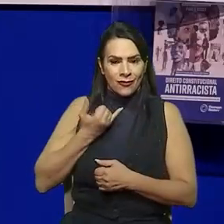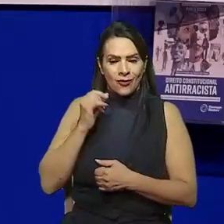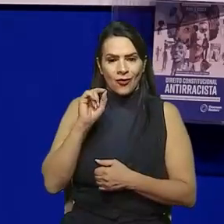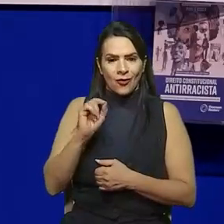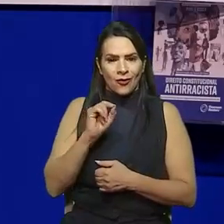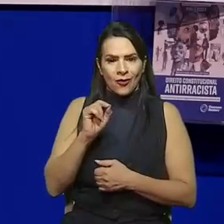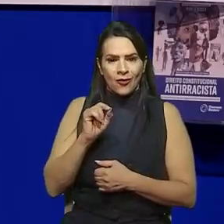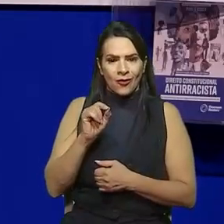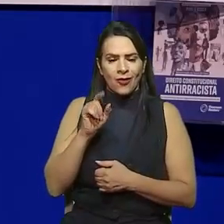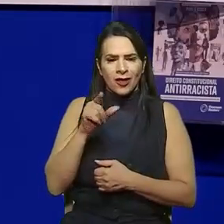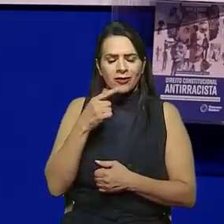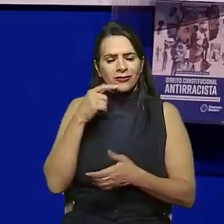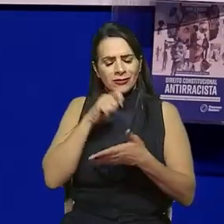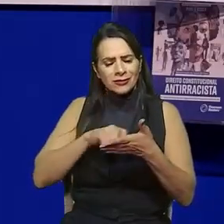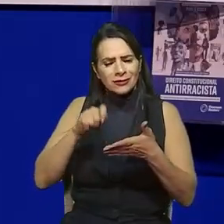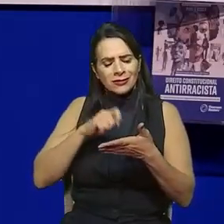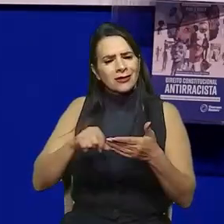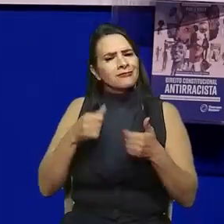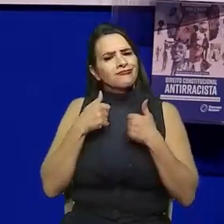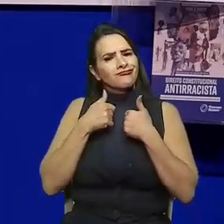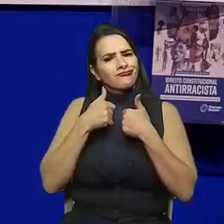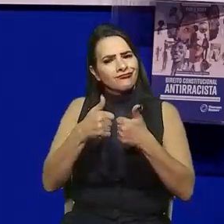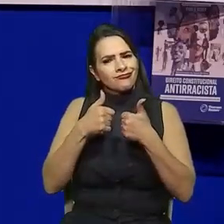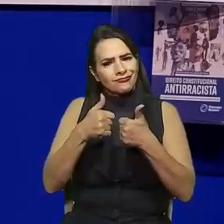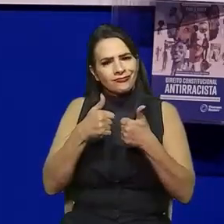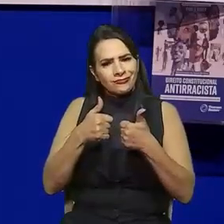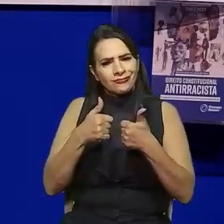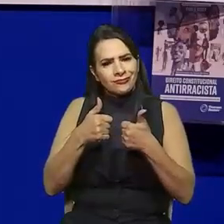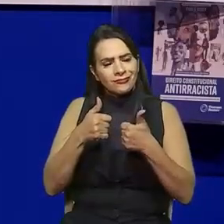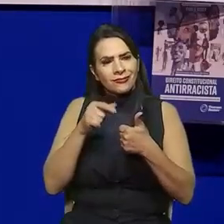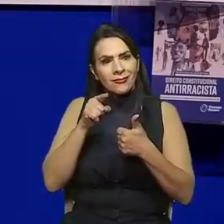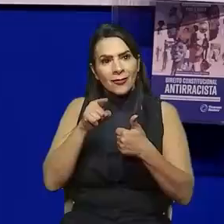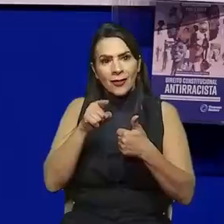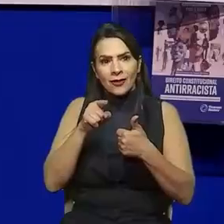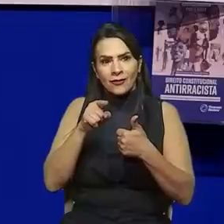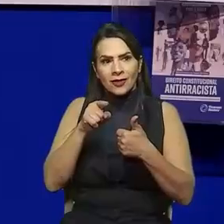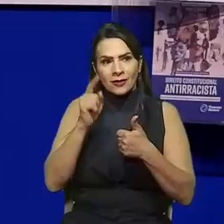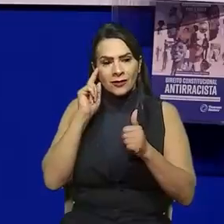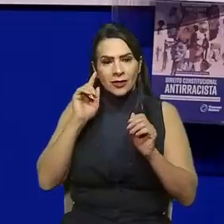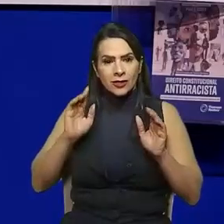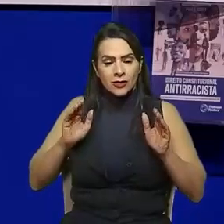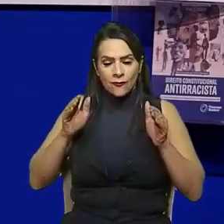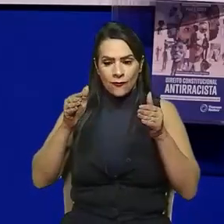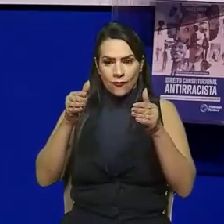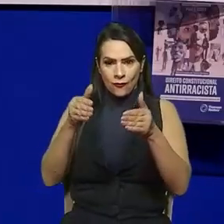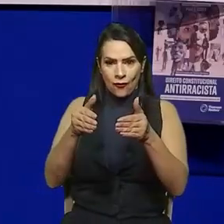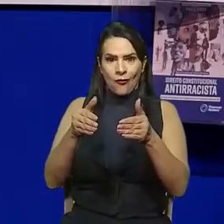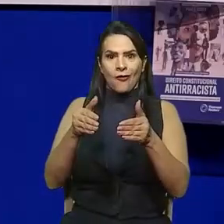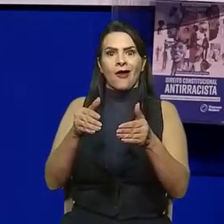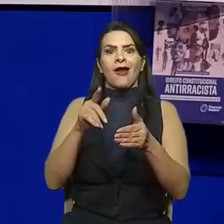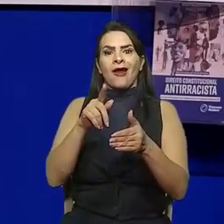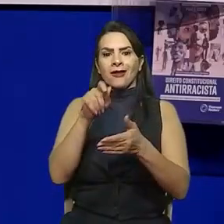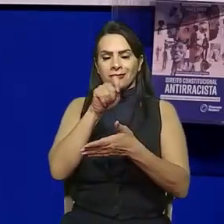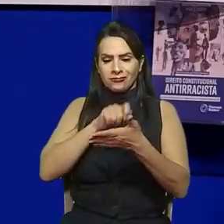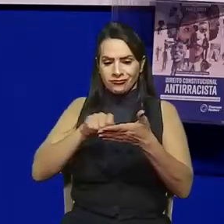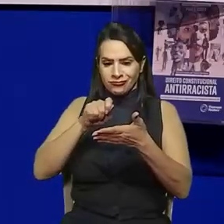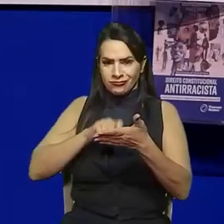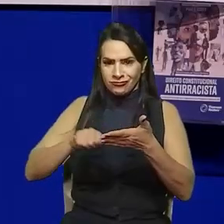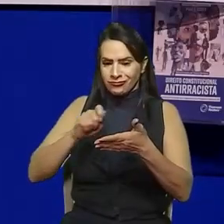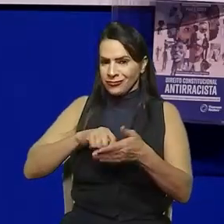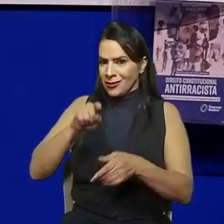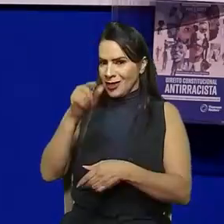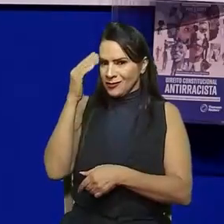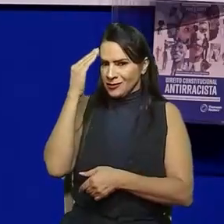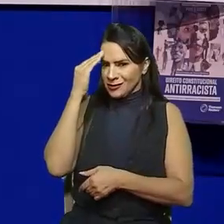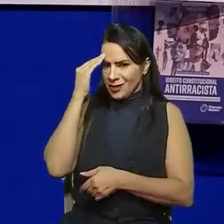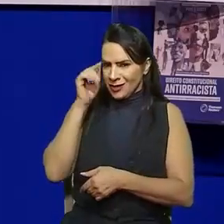eu acho que você escreve muito bem e acho que você devia se dedicar a isso. Eu sei que você